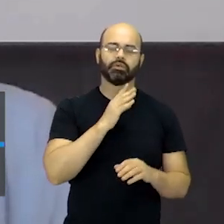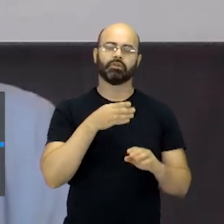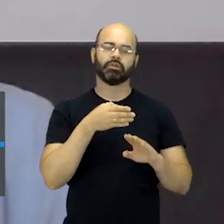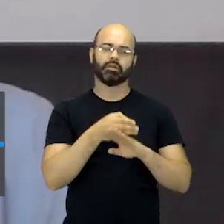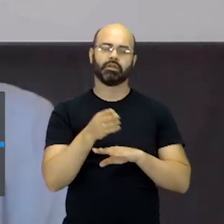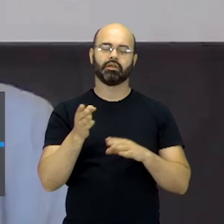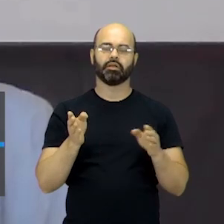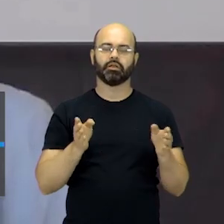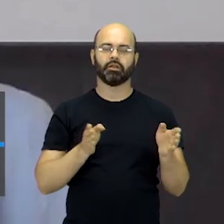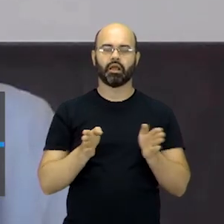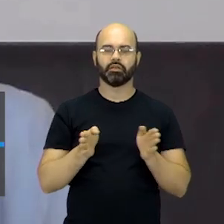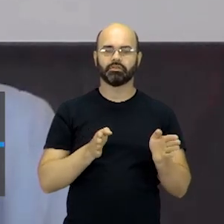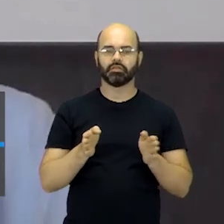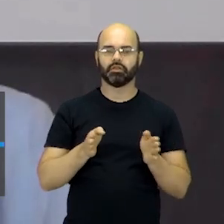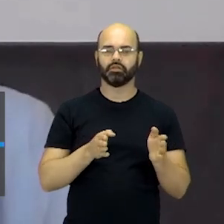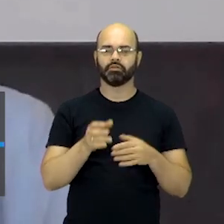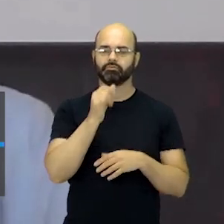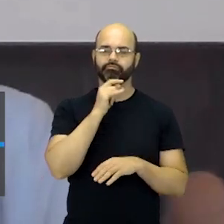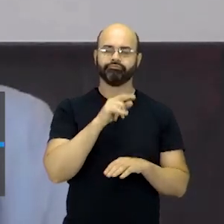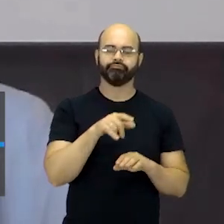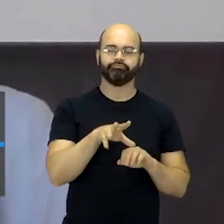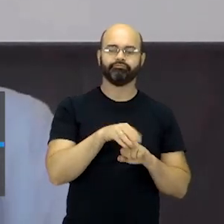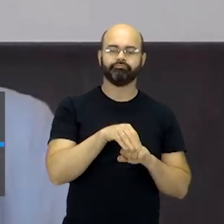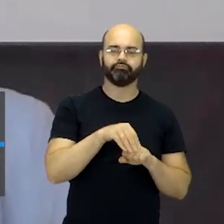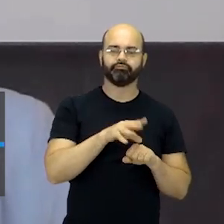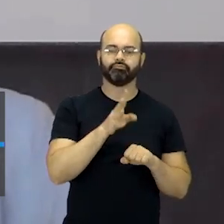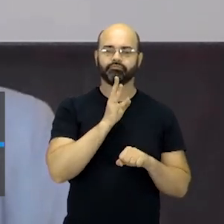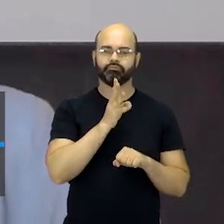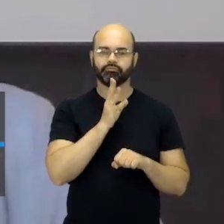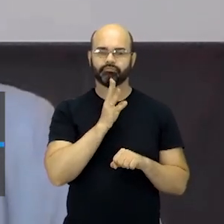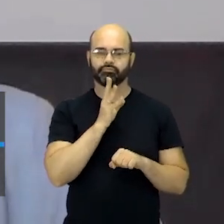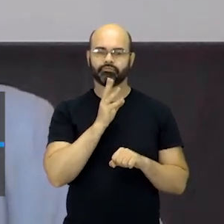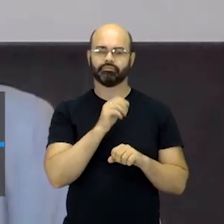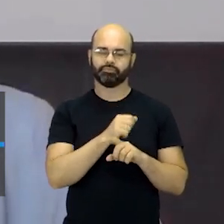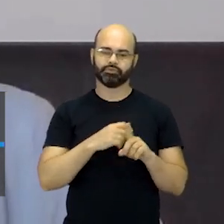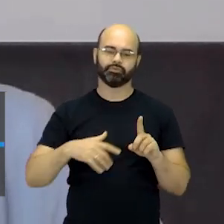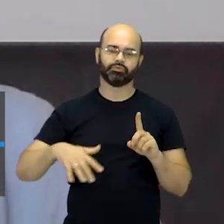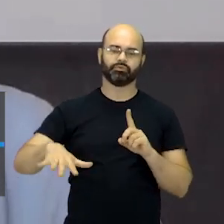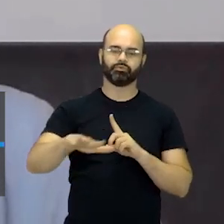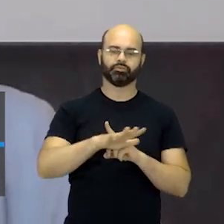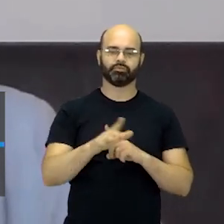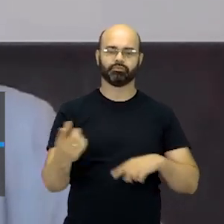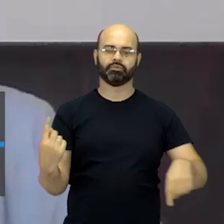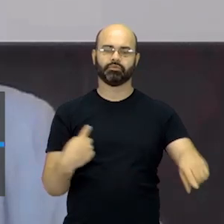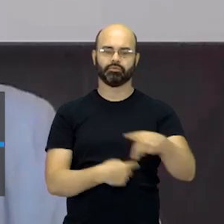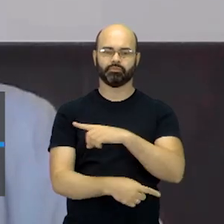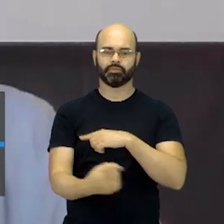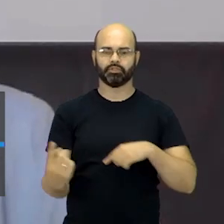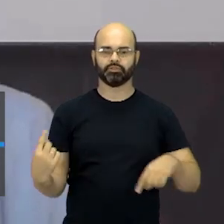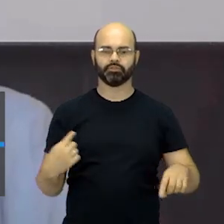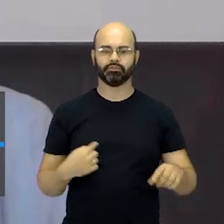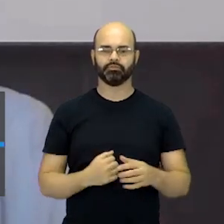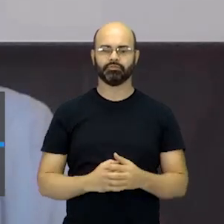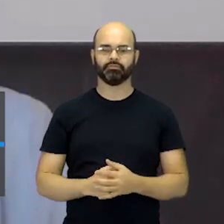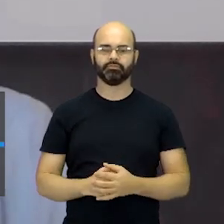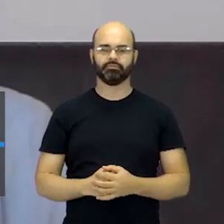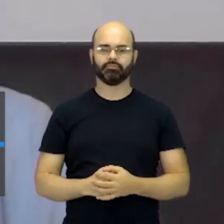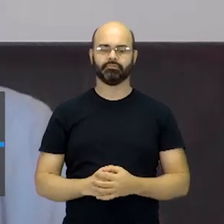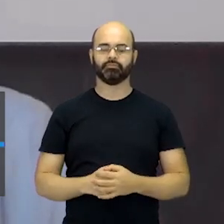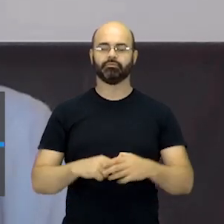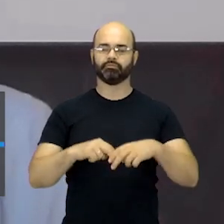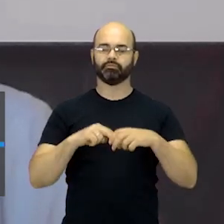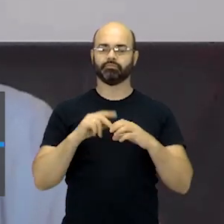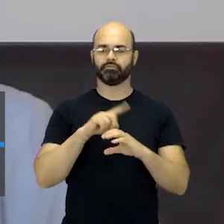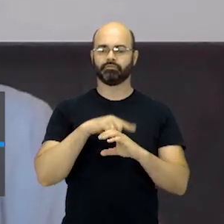acesso aos determinados saberes, né, que circulam socialmente. Então, por essa razão, né, o artigo de